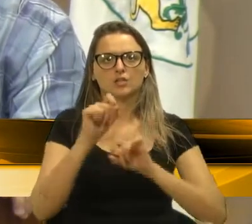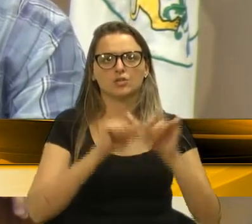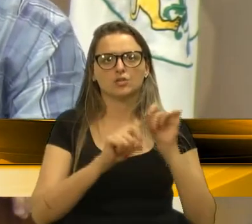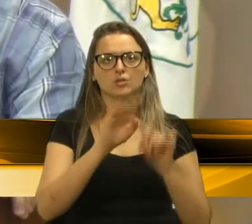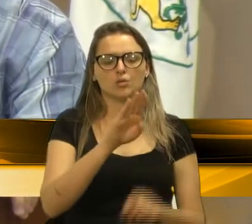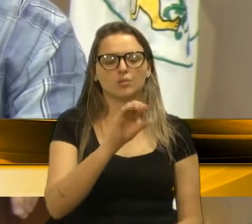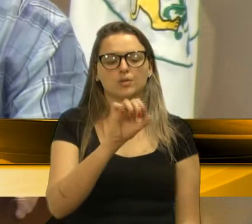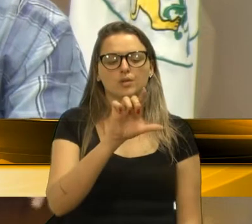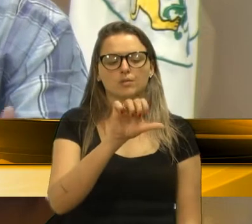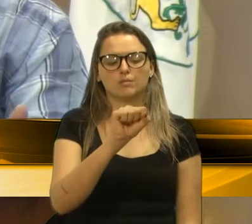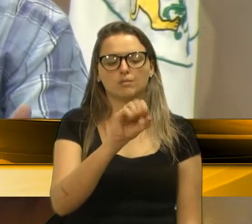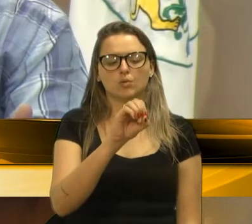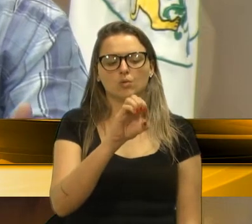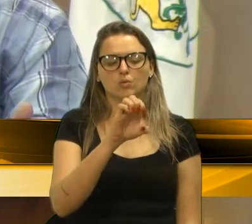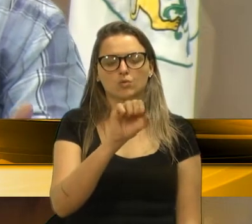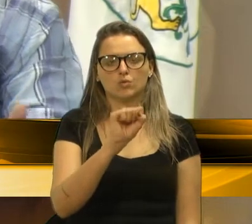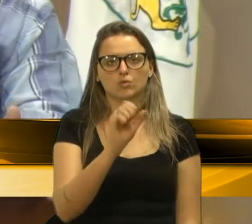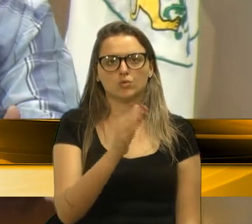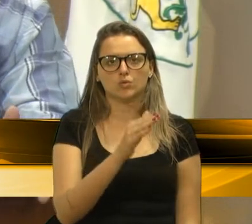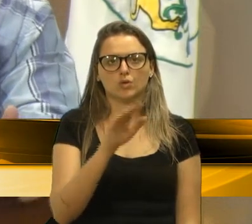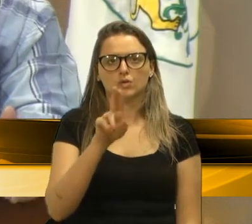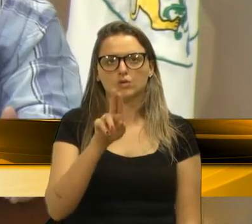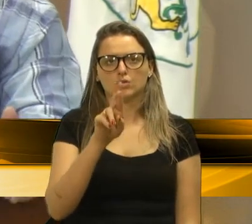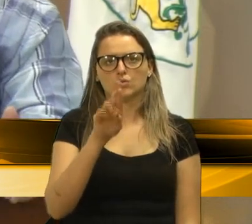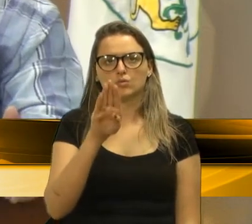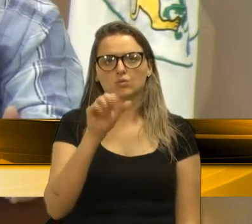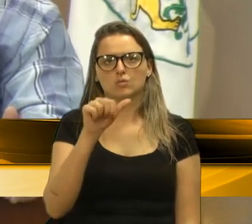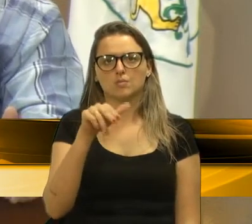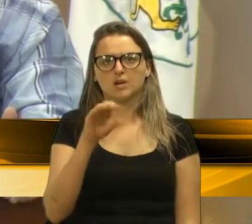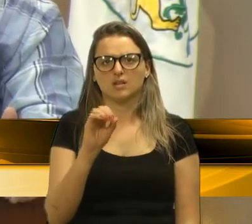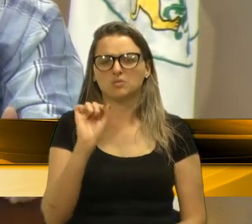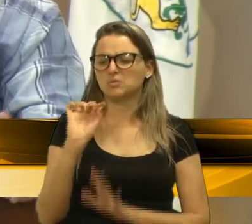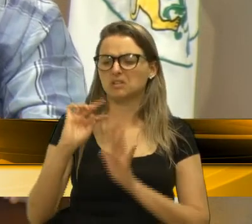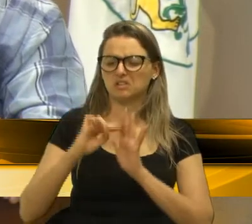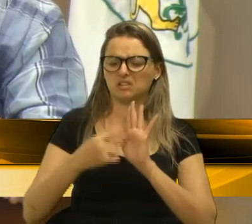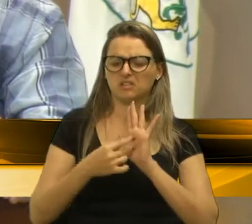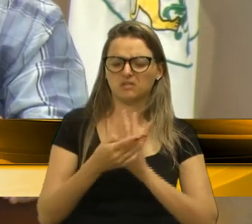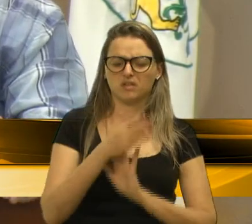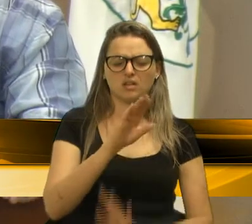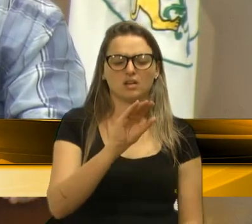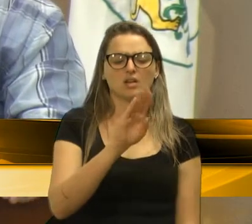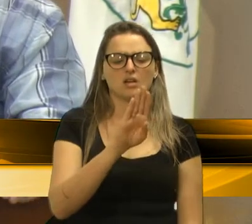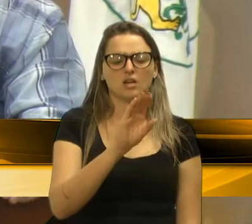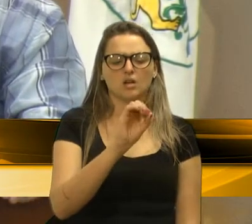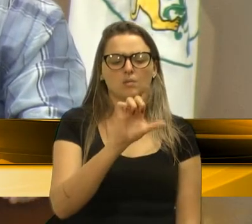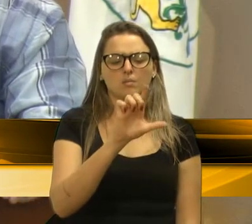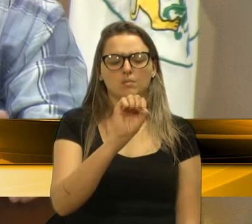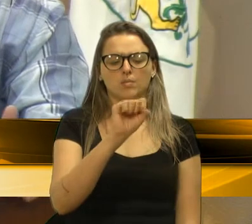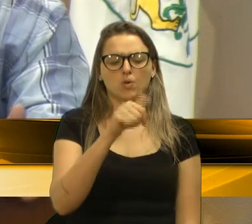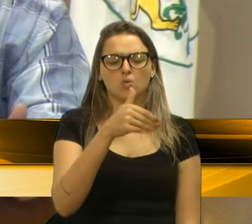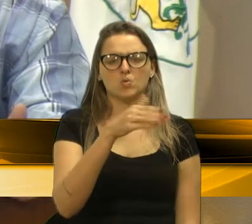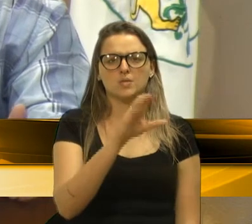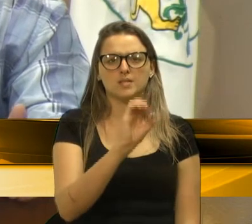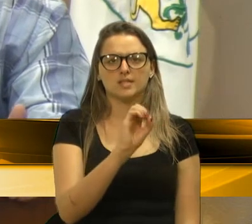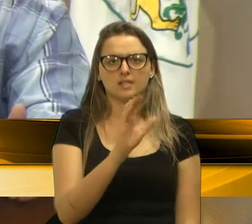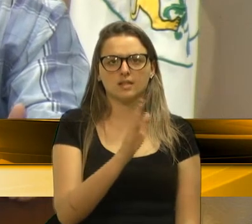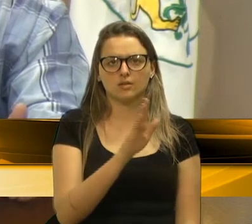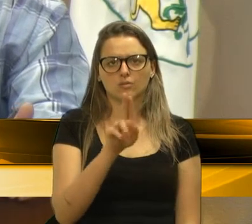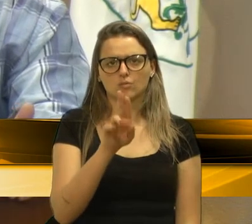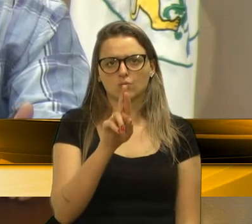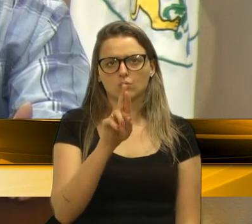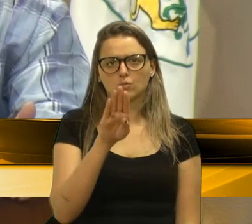urbanos emoções urbanos bolsa urbana é uma uma